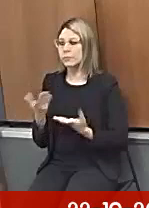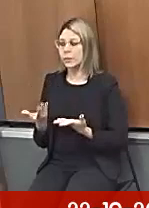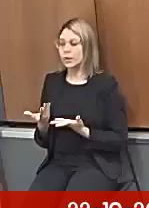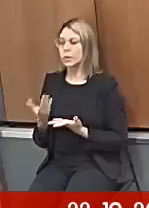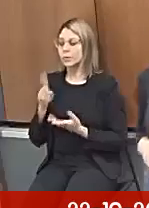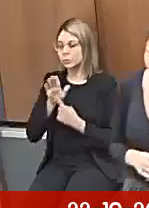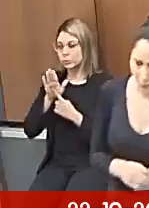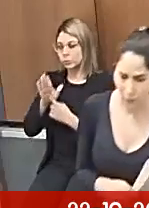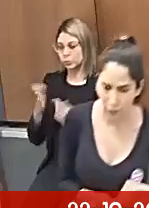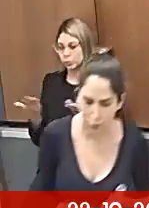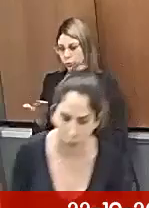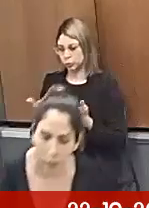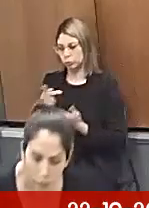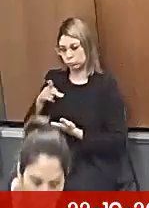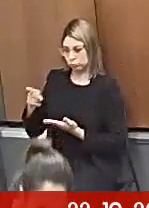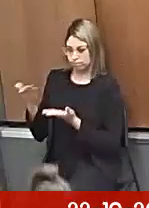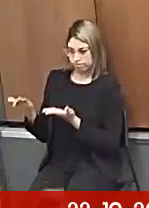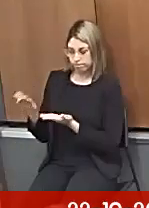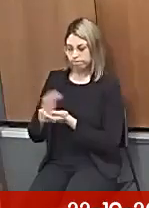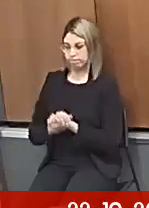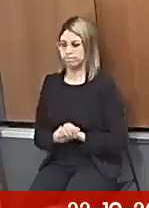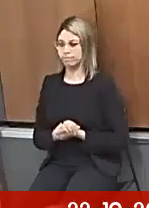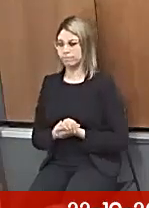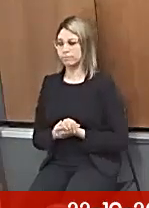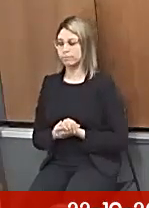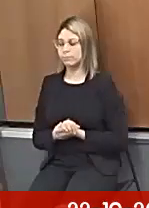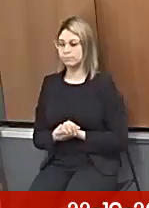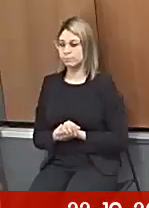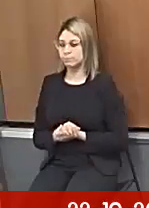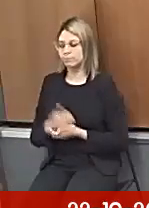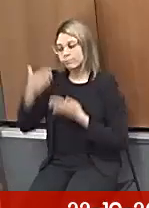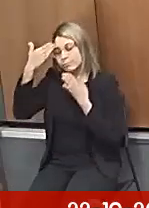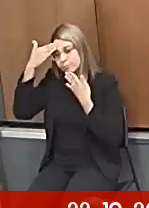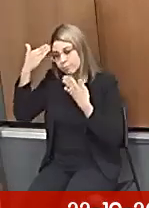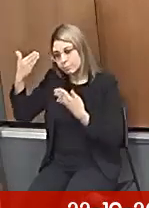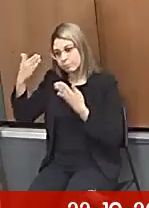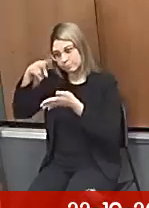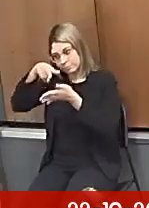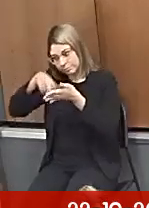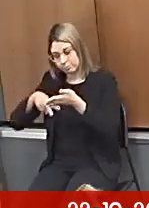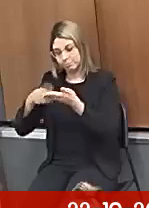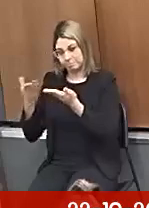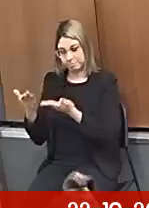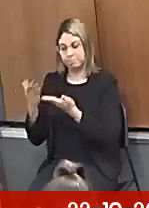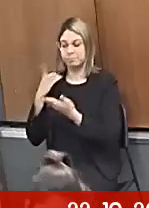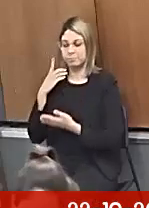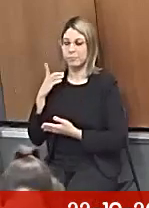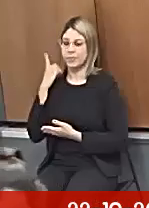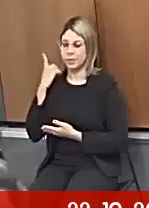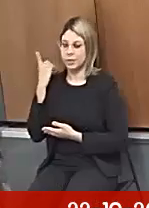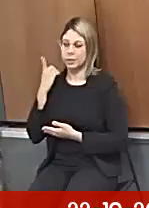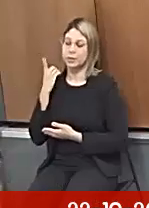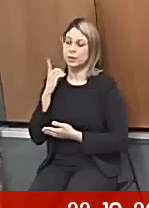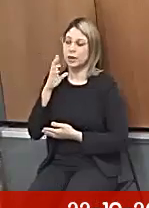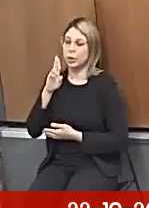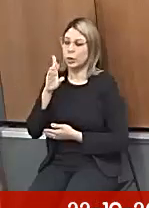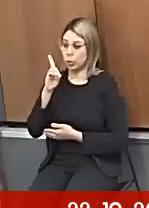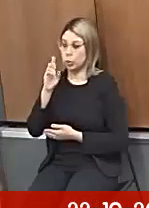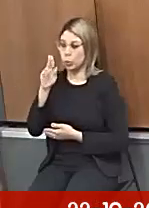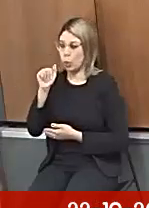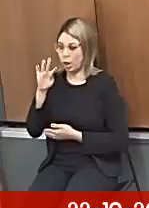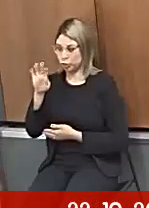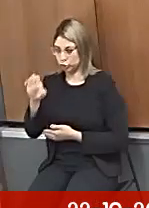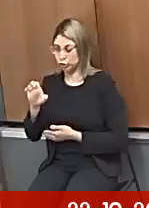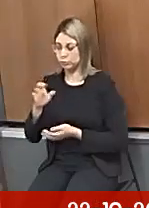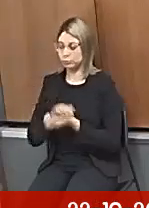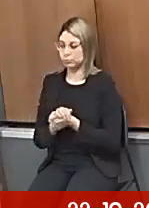nosso parecer, senhor presidente. Muito obrigado pela leitura do parecer, deputado Duarte Bechi. Em